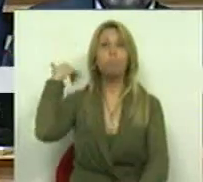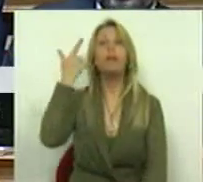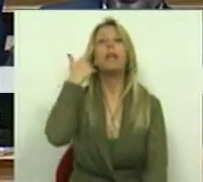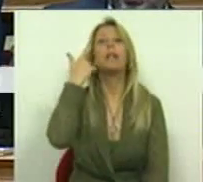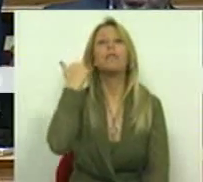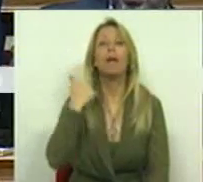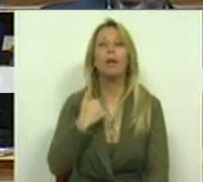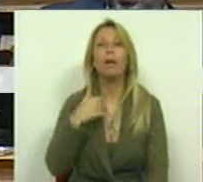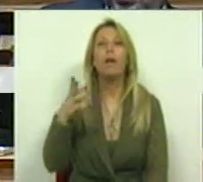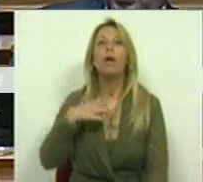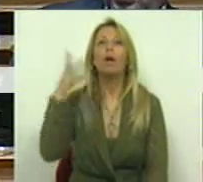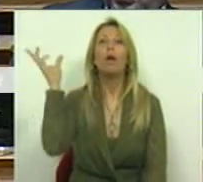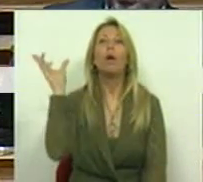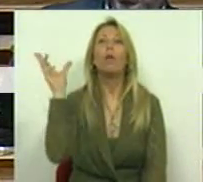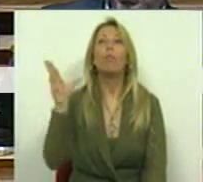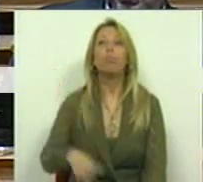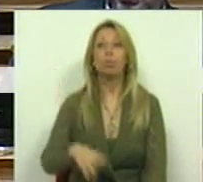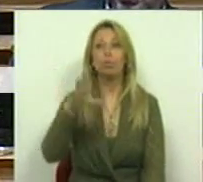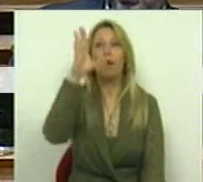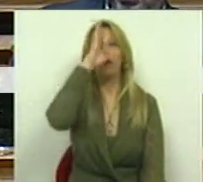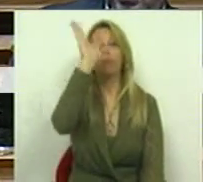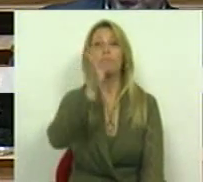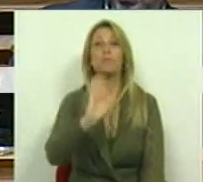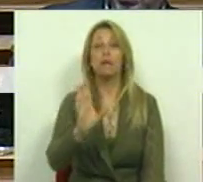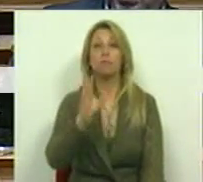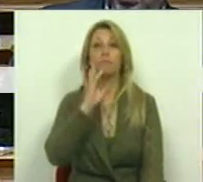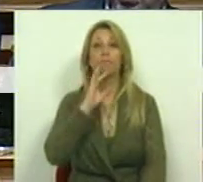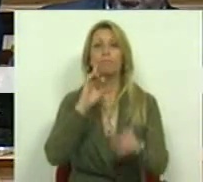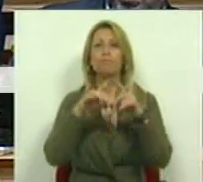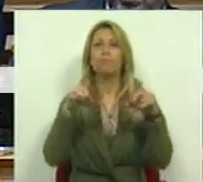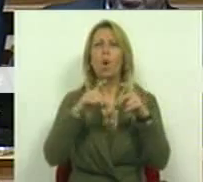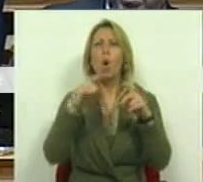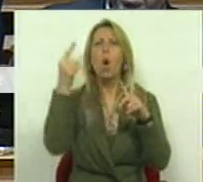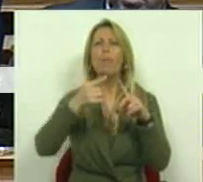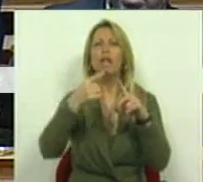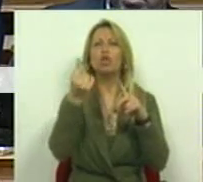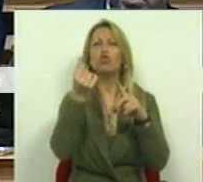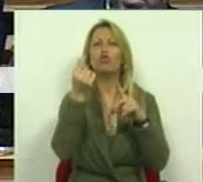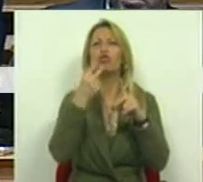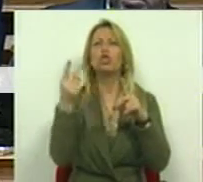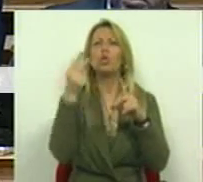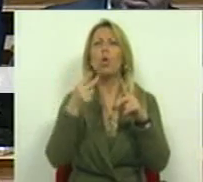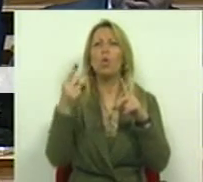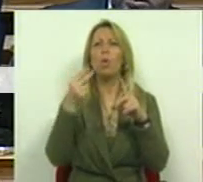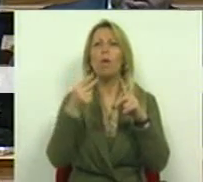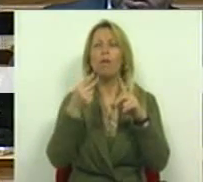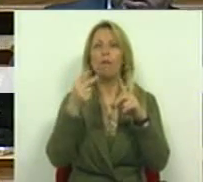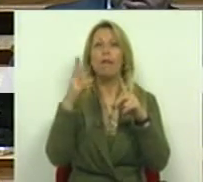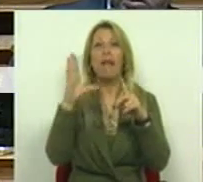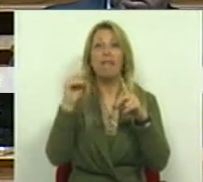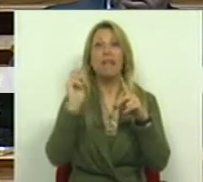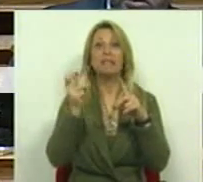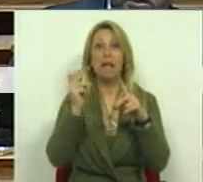Portugal soube que as obrigações do Tesouro a 10 anos atingiram um recorde nos mercados